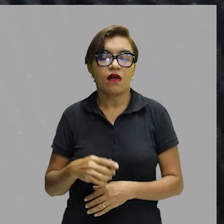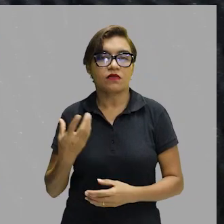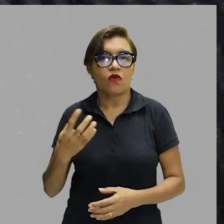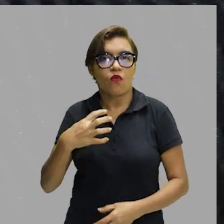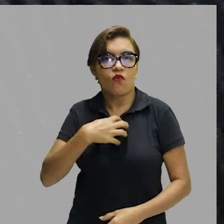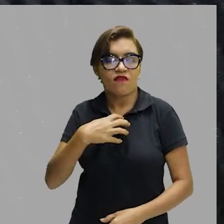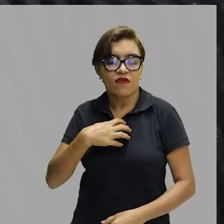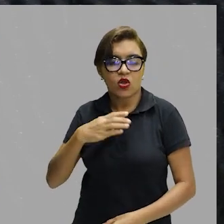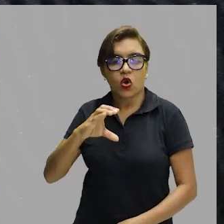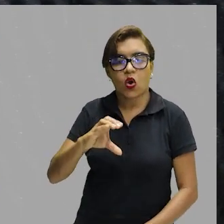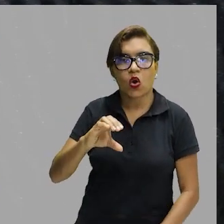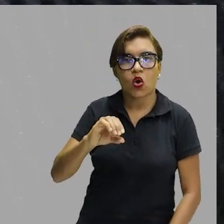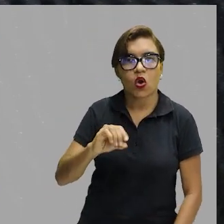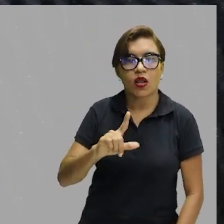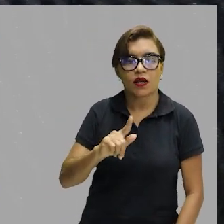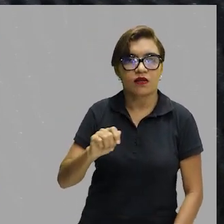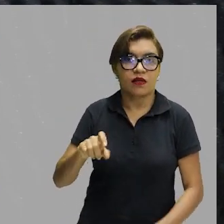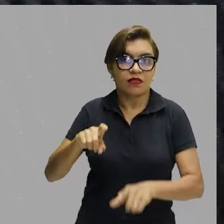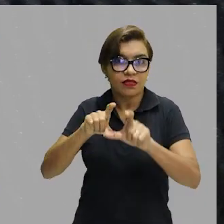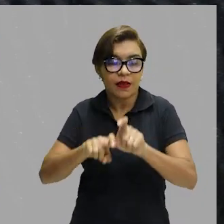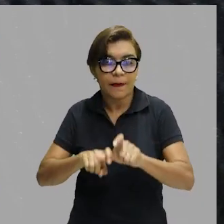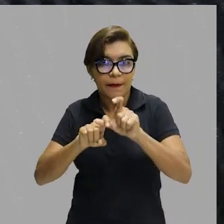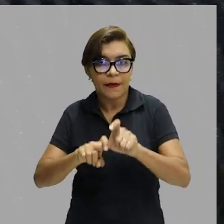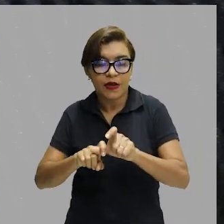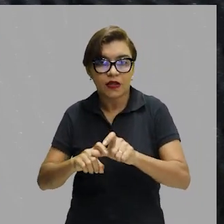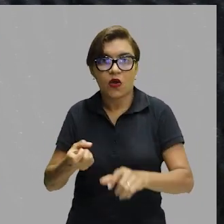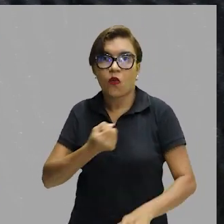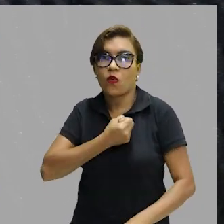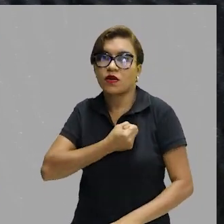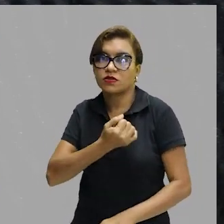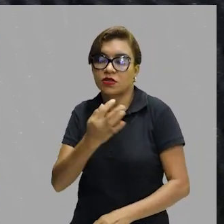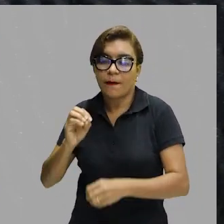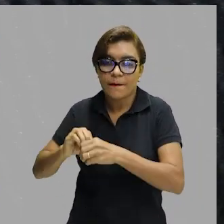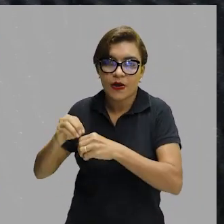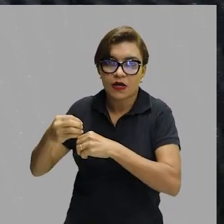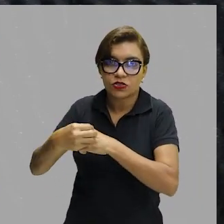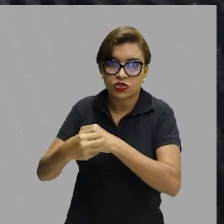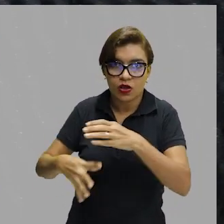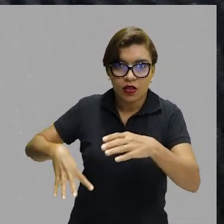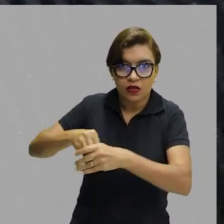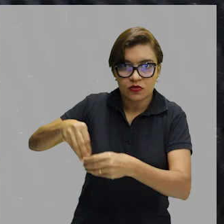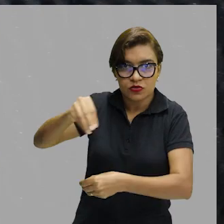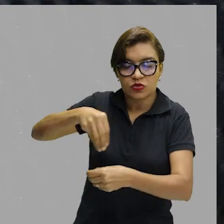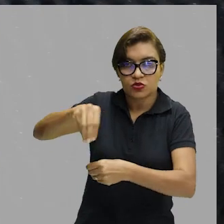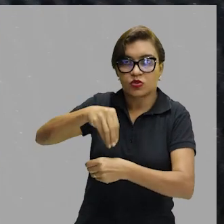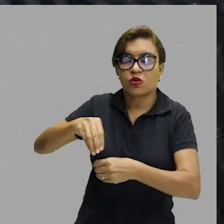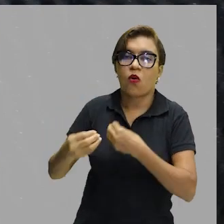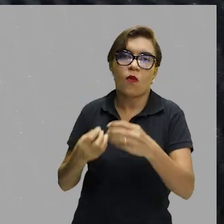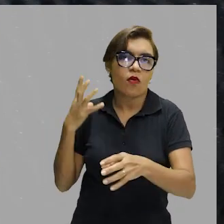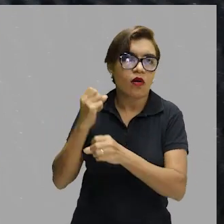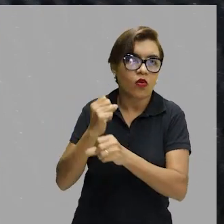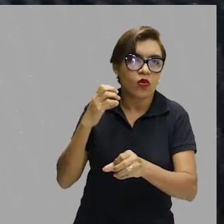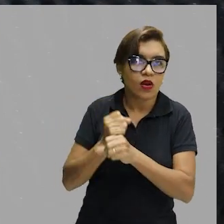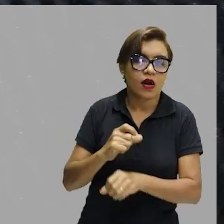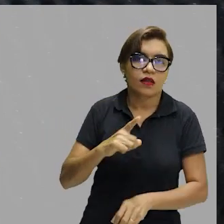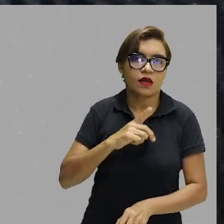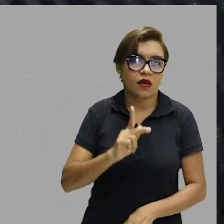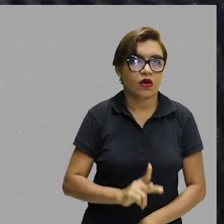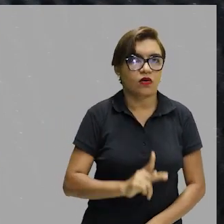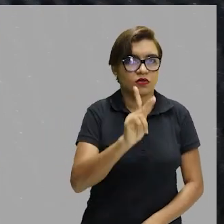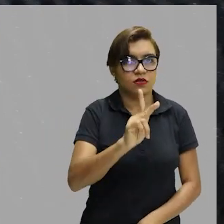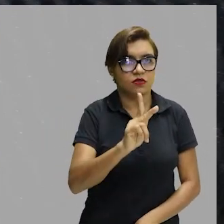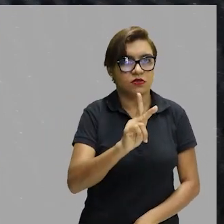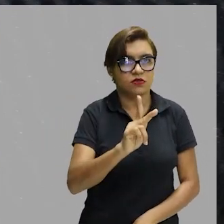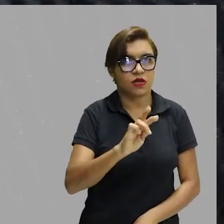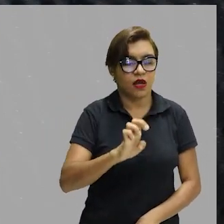depende exclusivamente da quantidade de partículas na solução. Como calcular? Então, eu vou ter a constante